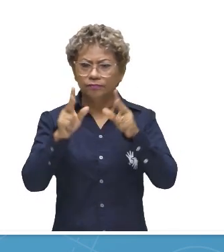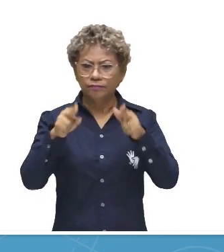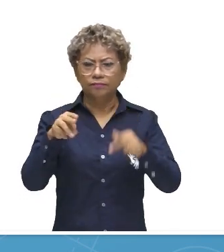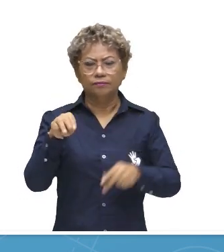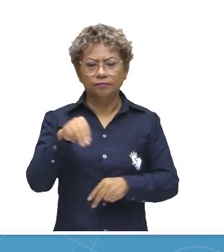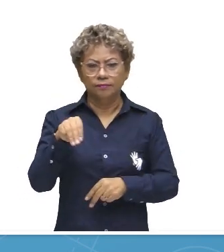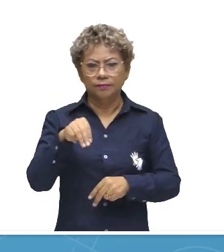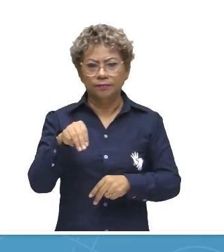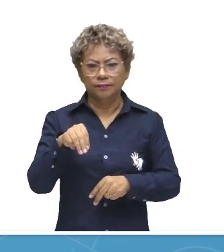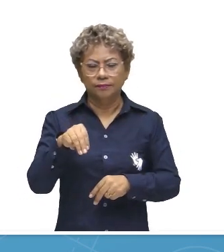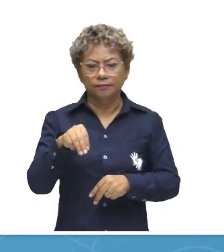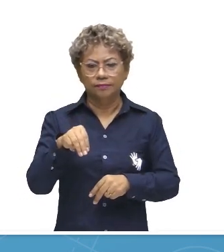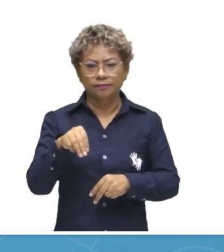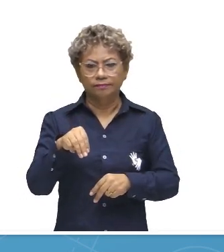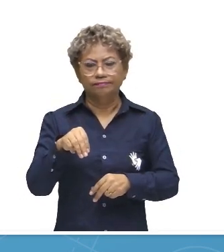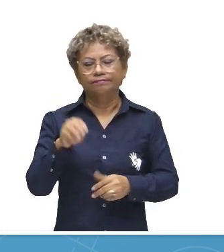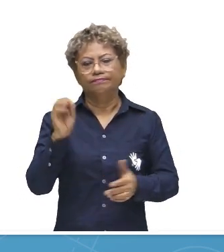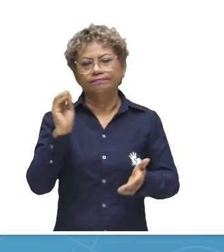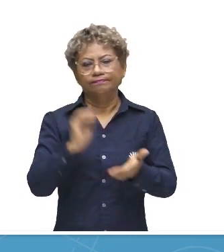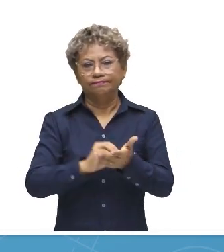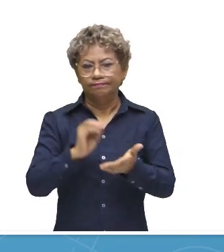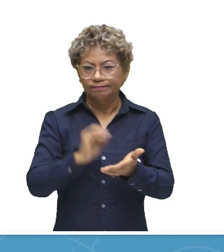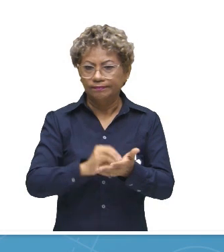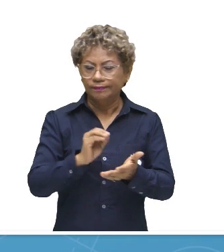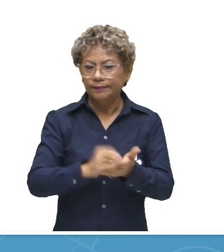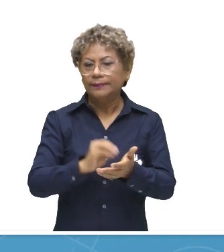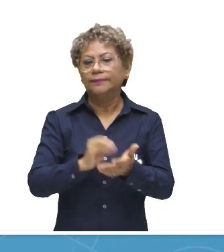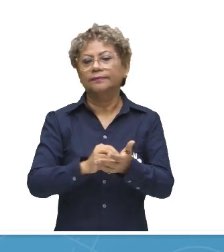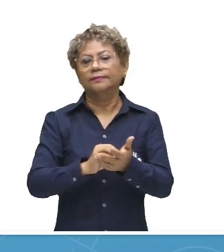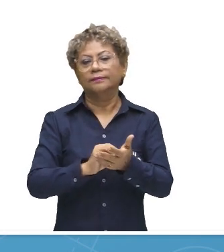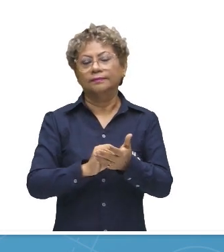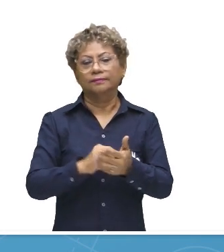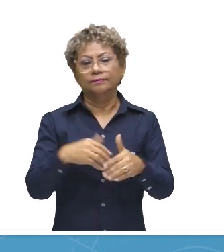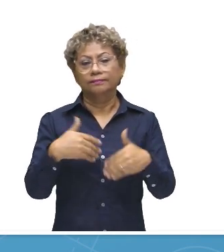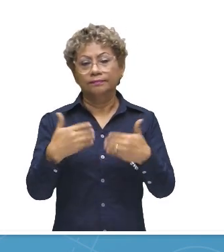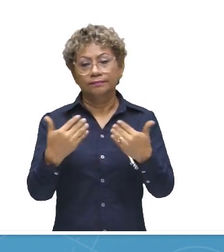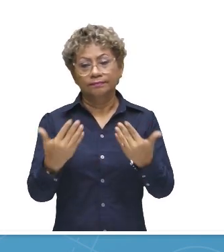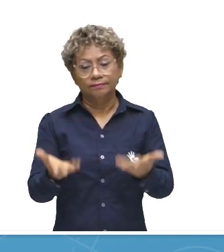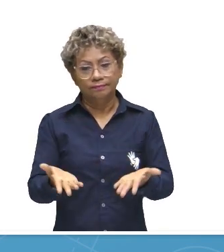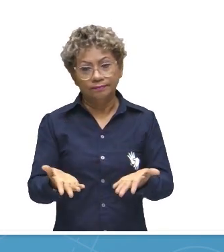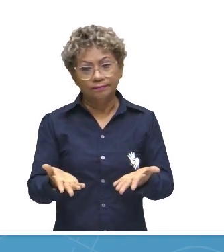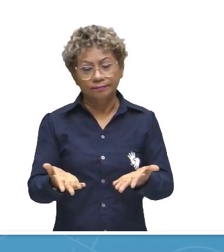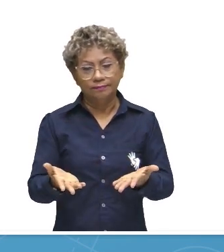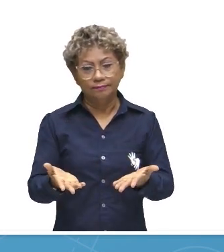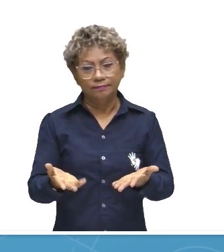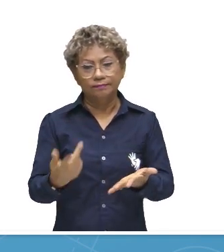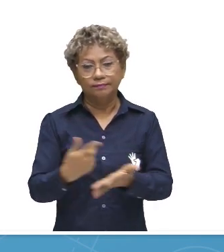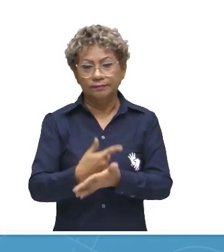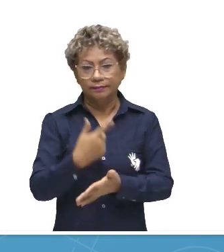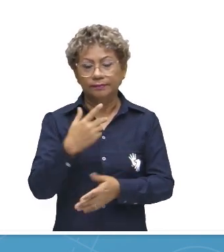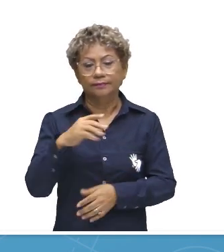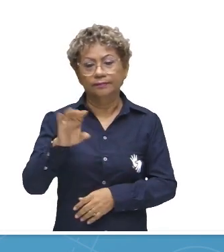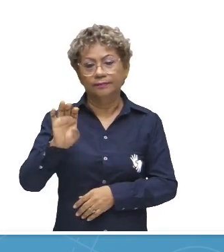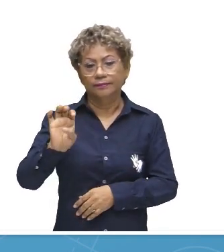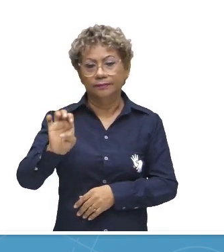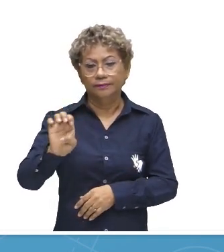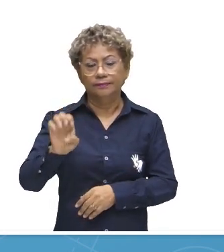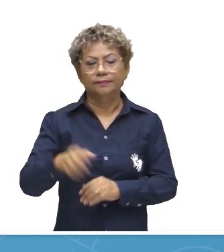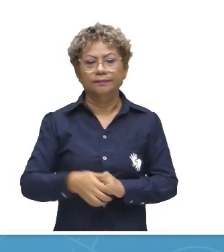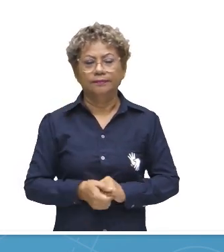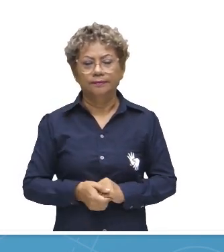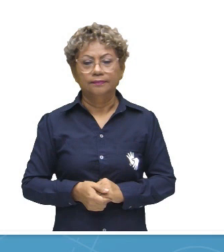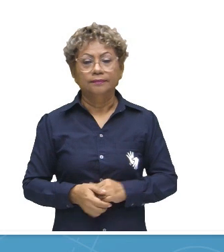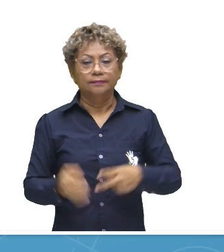está incompleta, né? Tem que falar também sobre os ângulos, que eles são congruentes. E letra E, um